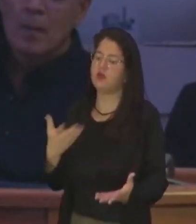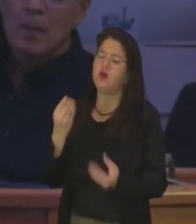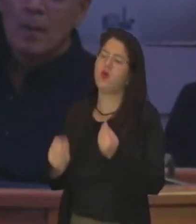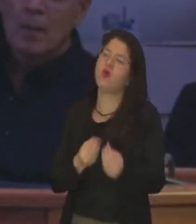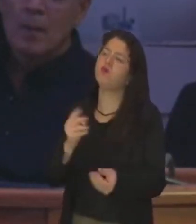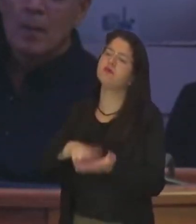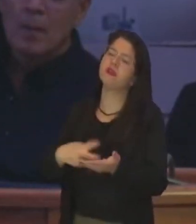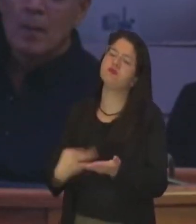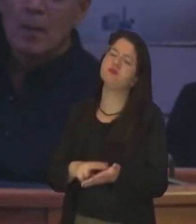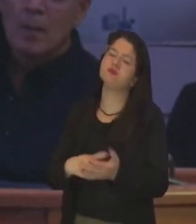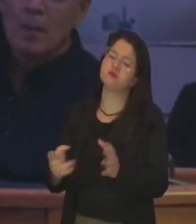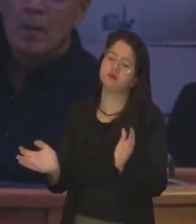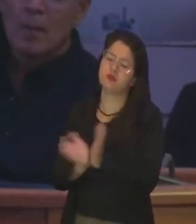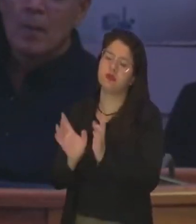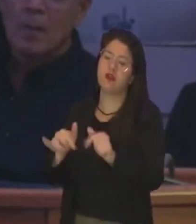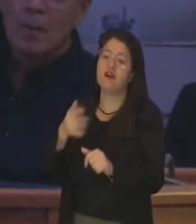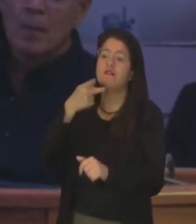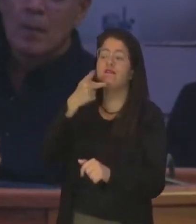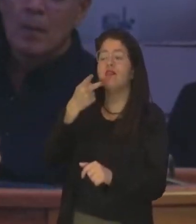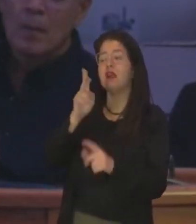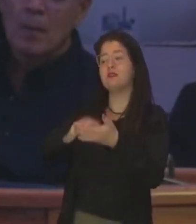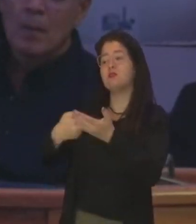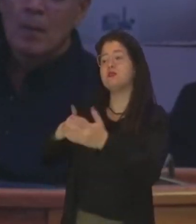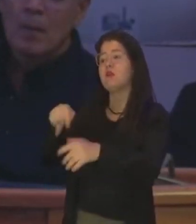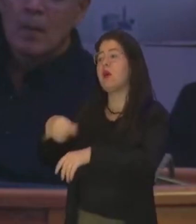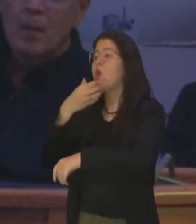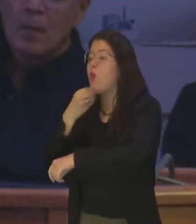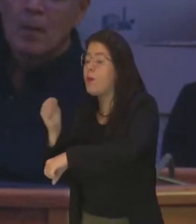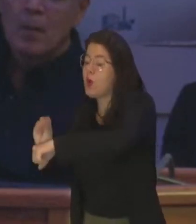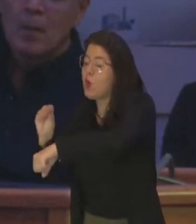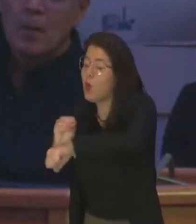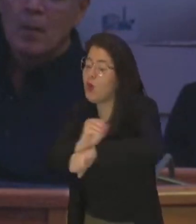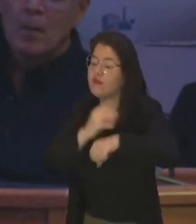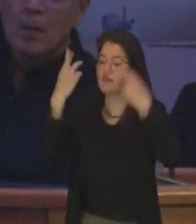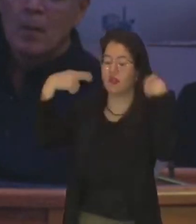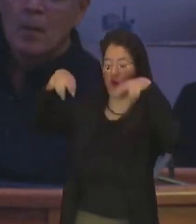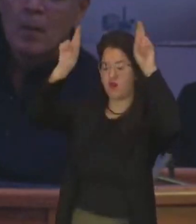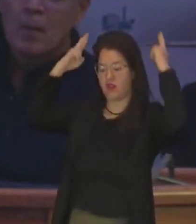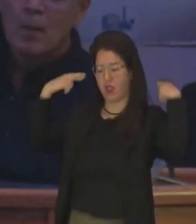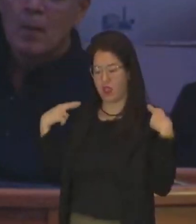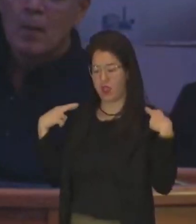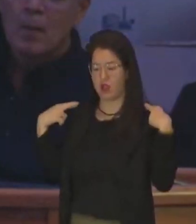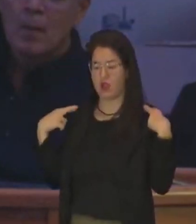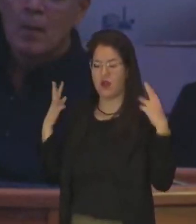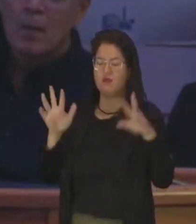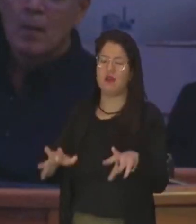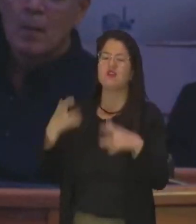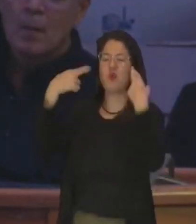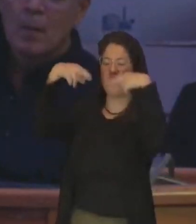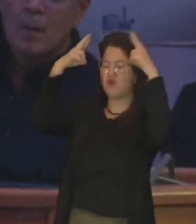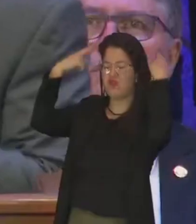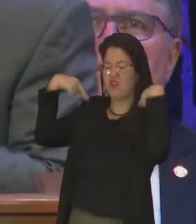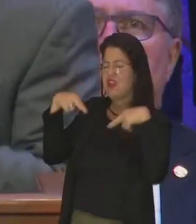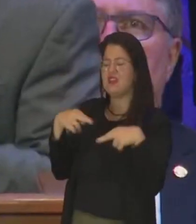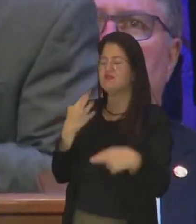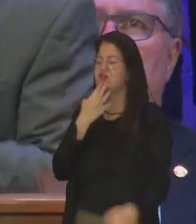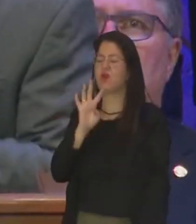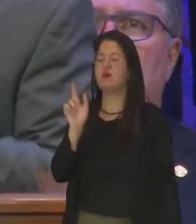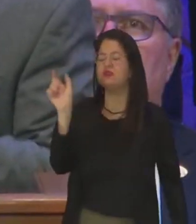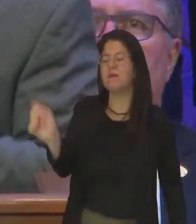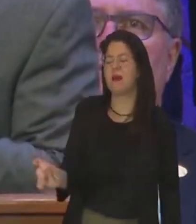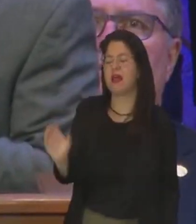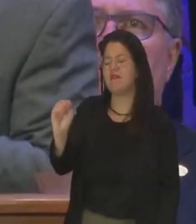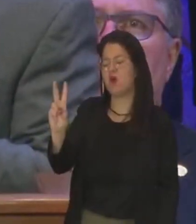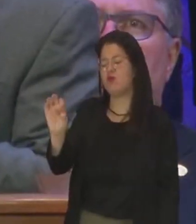que dizer o cuidador das ovelhas. Mas ovelha também não é uma palavra que eles tinham.